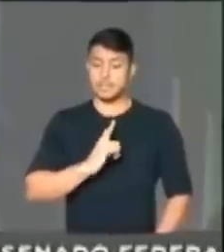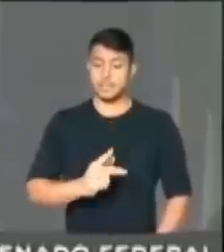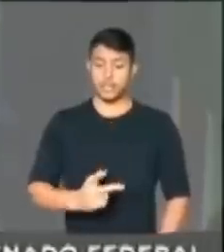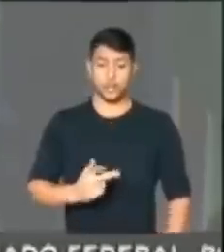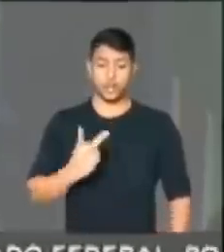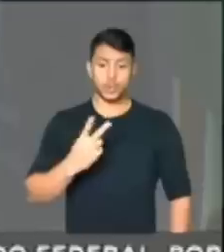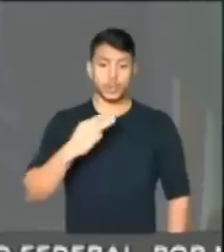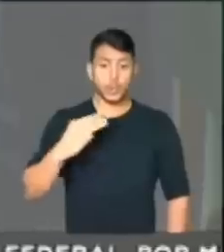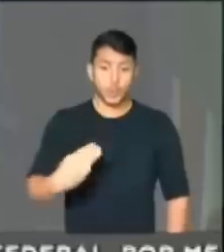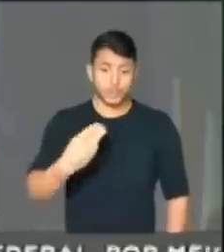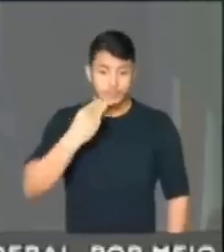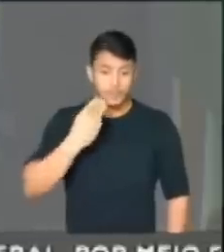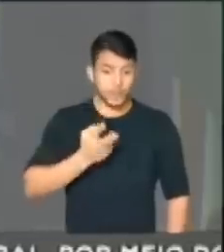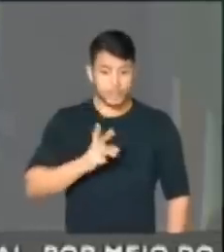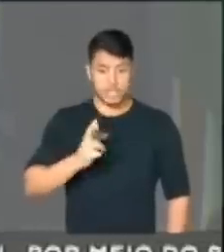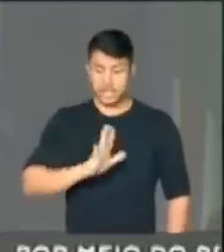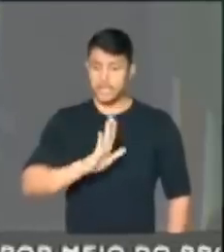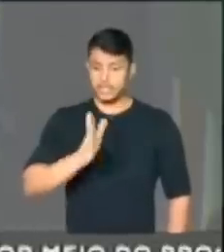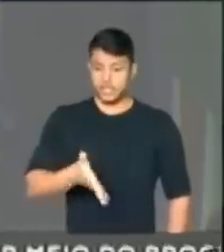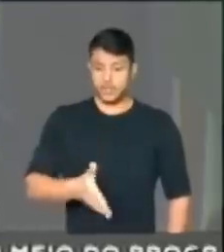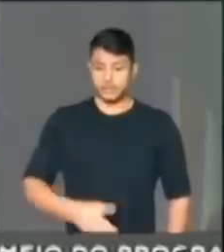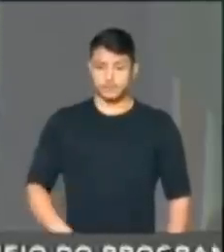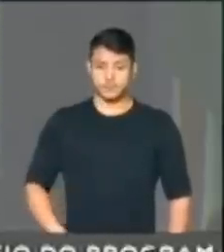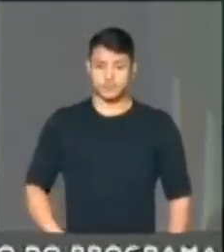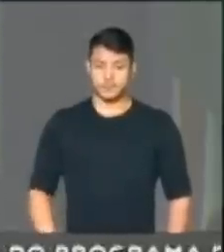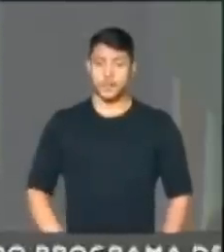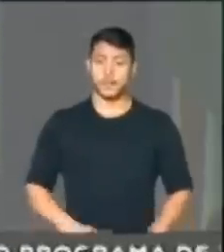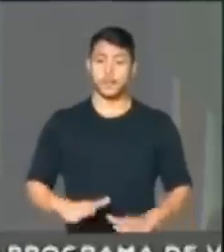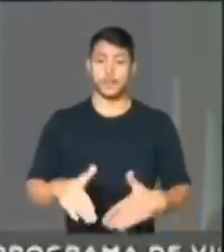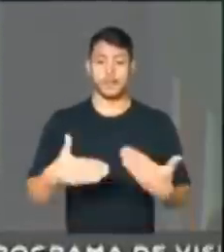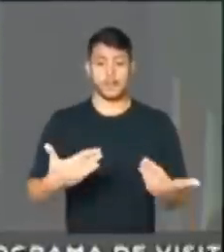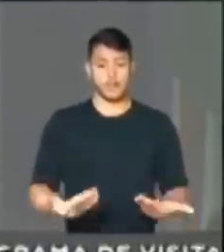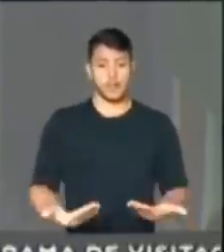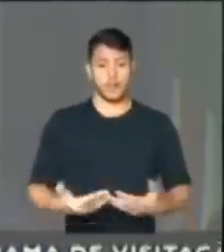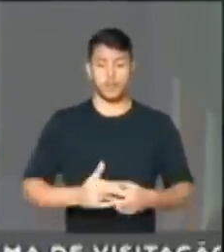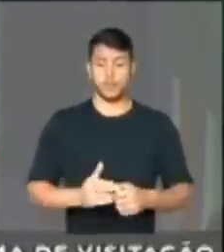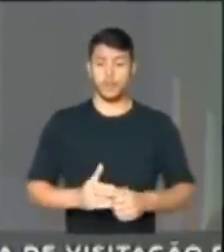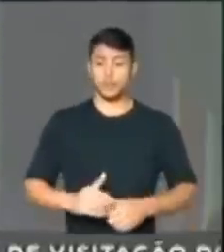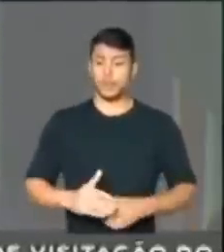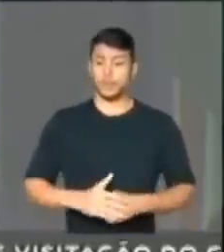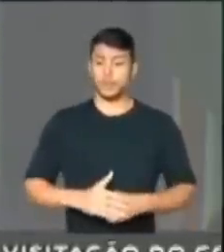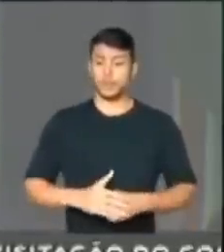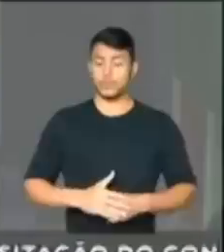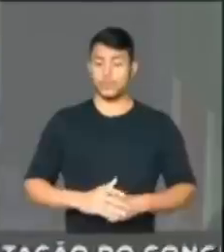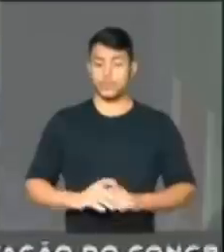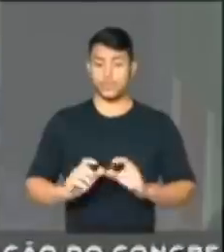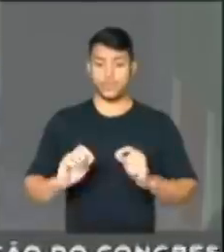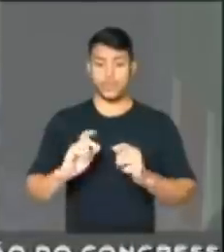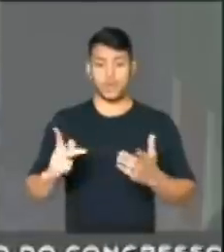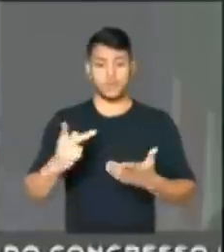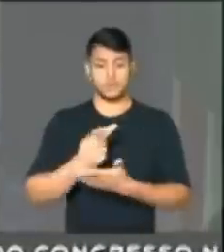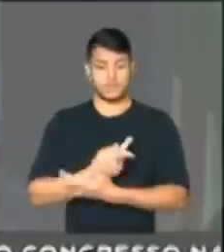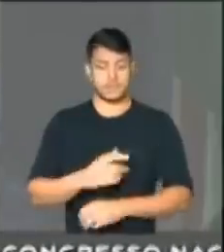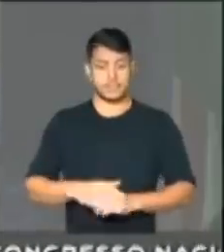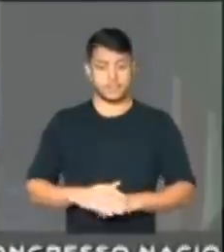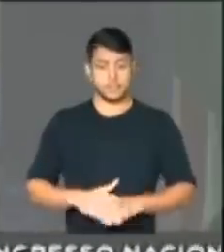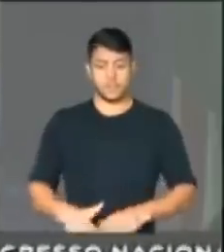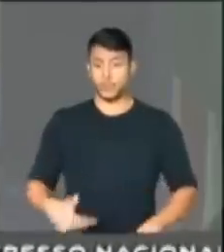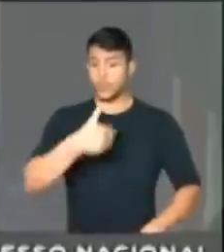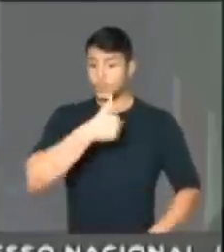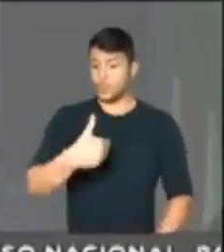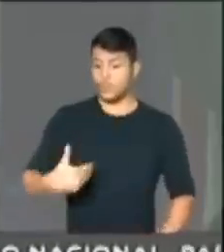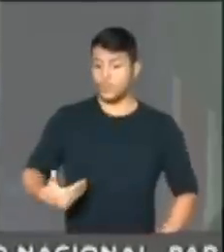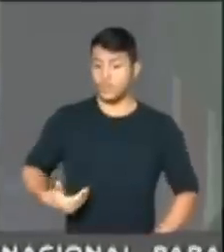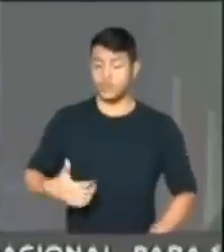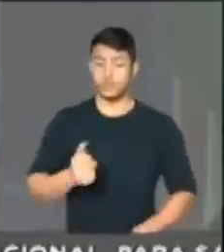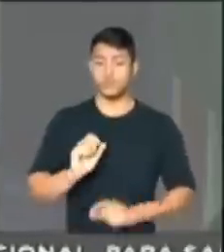R$2 milhões. Ou seja, o governo está comprando voto com cheque sem fundo. Este